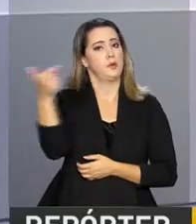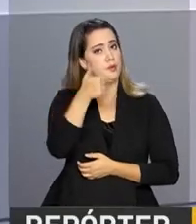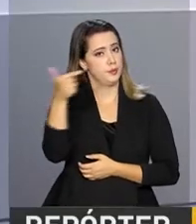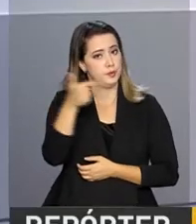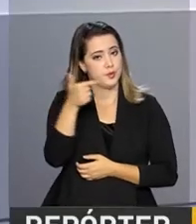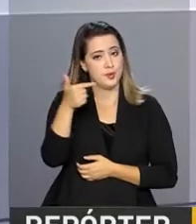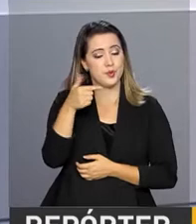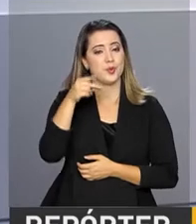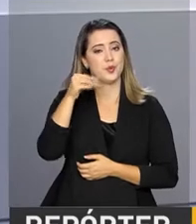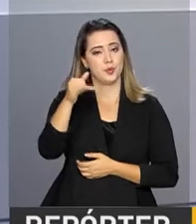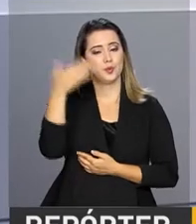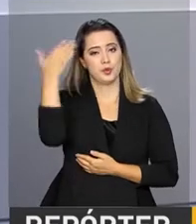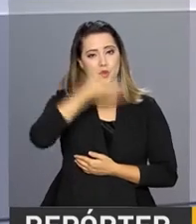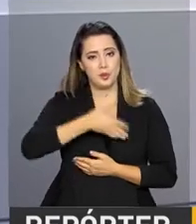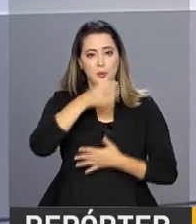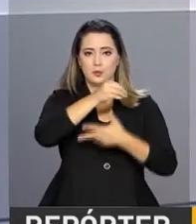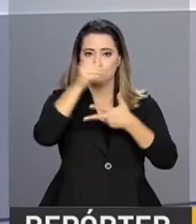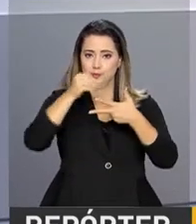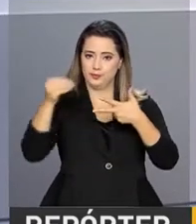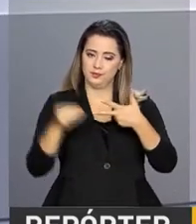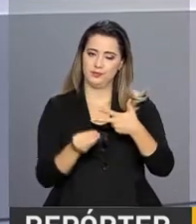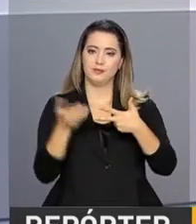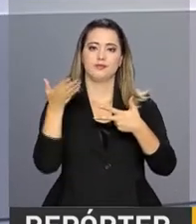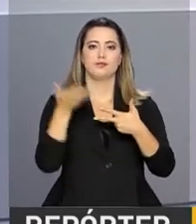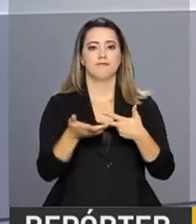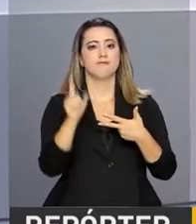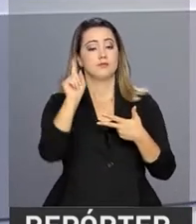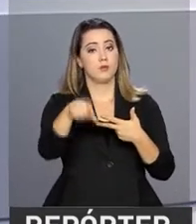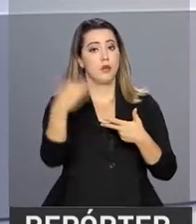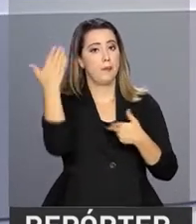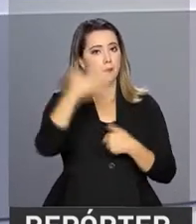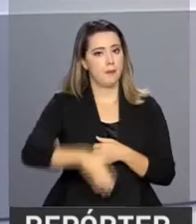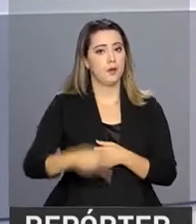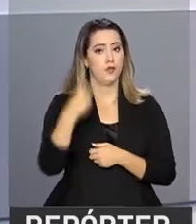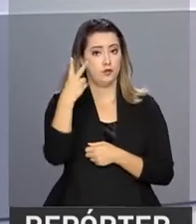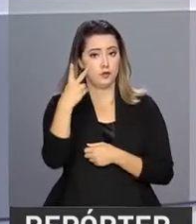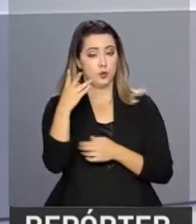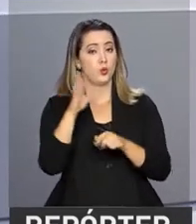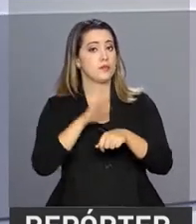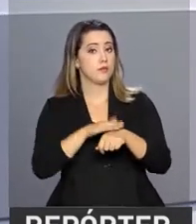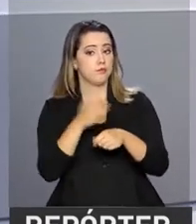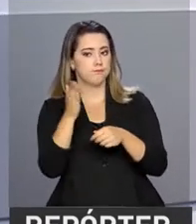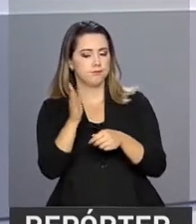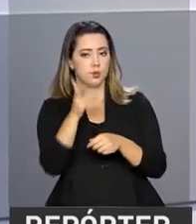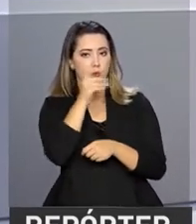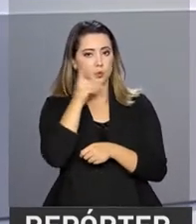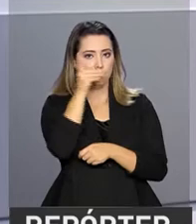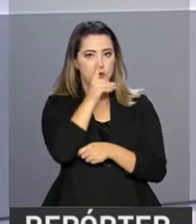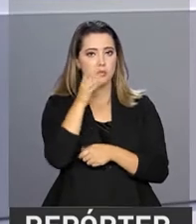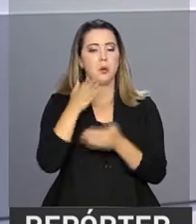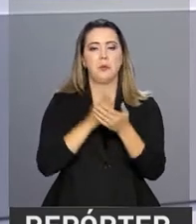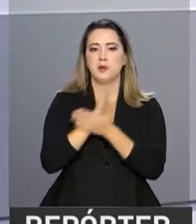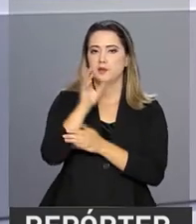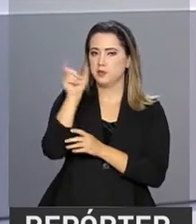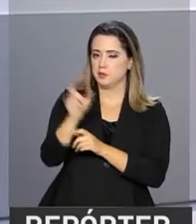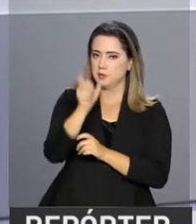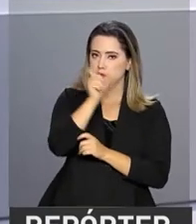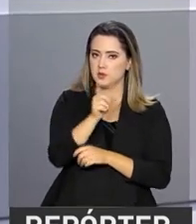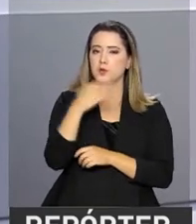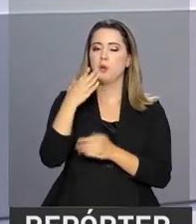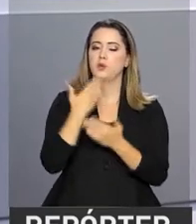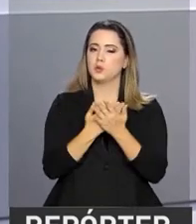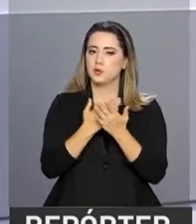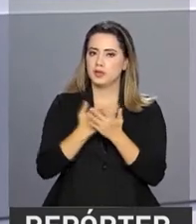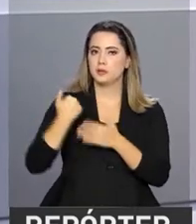a segunda etapa do exame nacional do ensino médio enem a prova em duas fases foi aprovada pelos alunos que ganharam mais tempo de